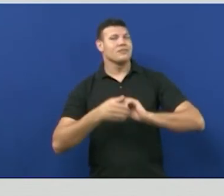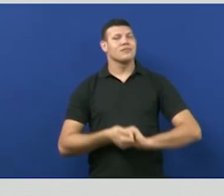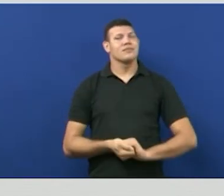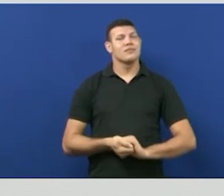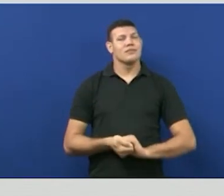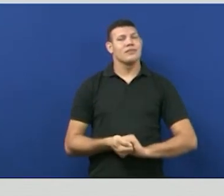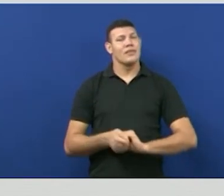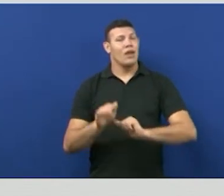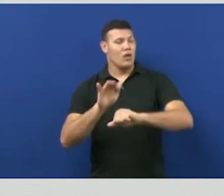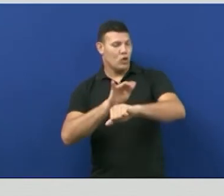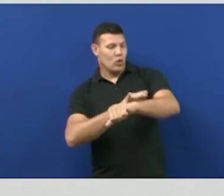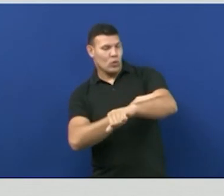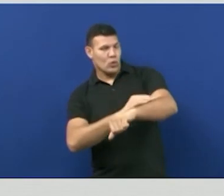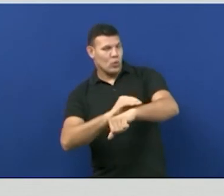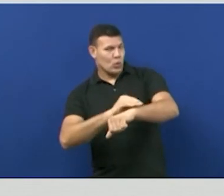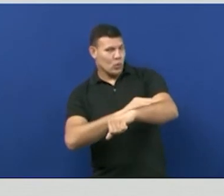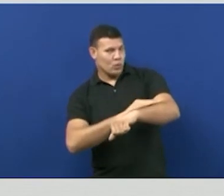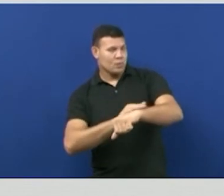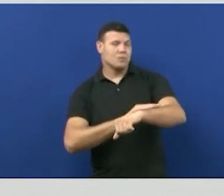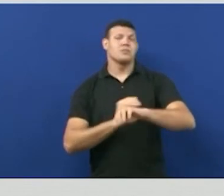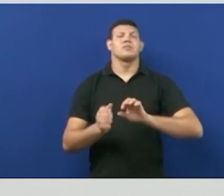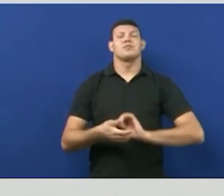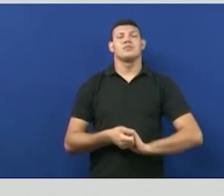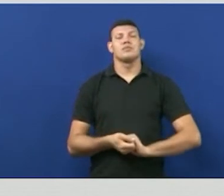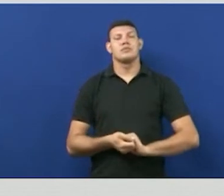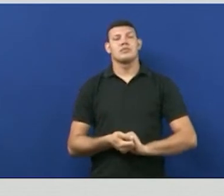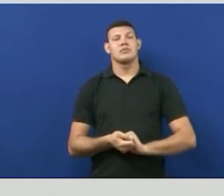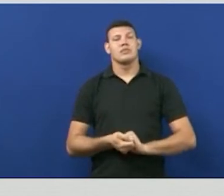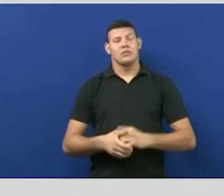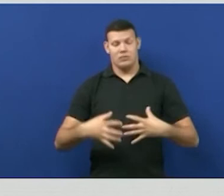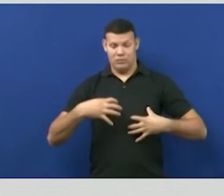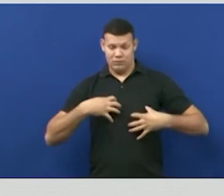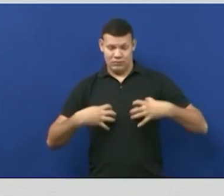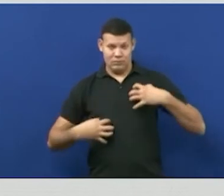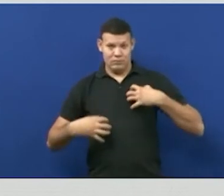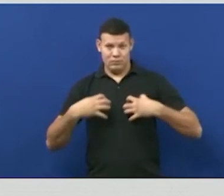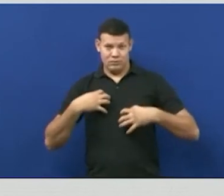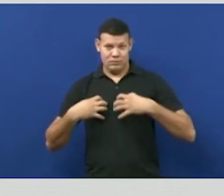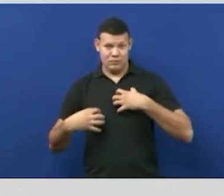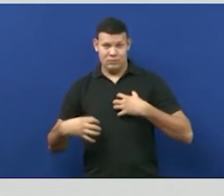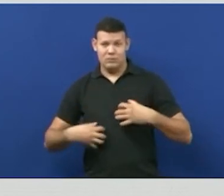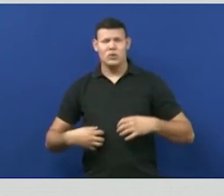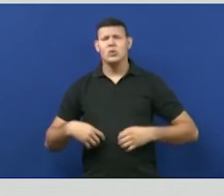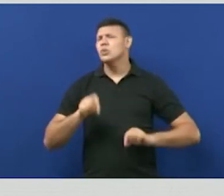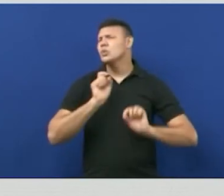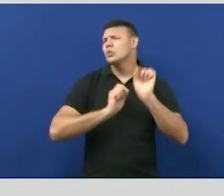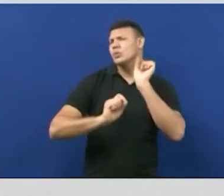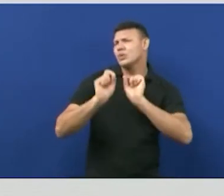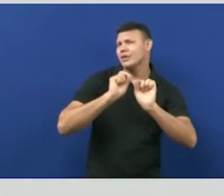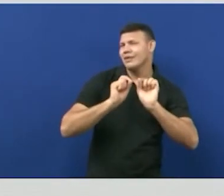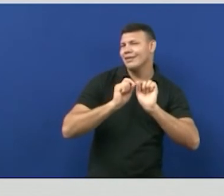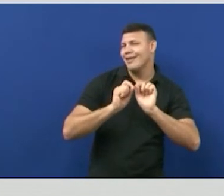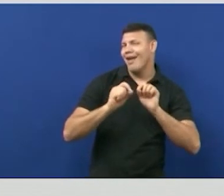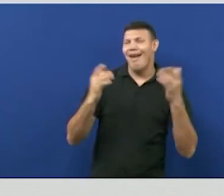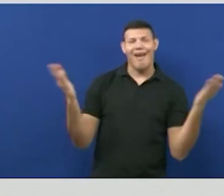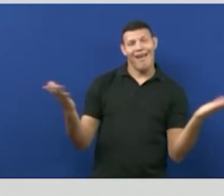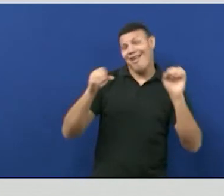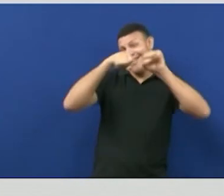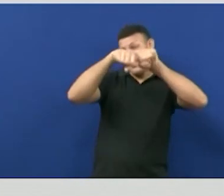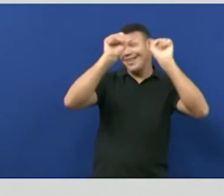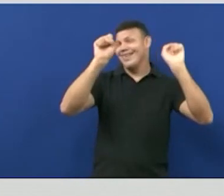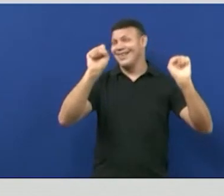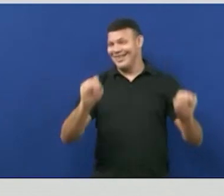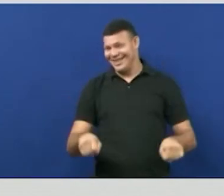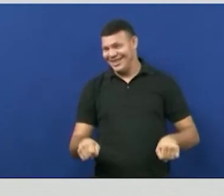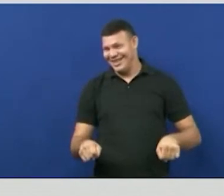temos os tecidos, nós temos os órgãos, que mais? Os sistemas, que são